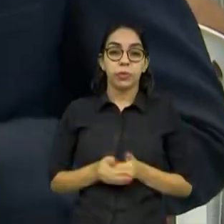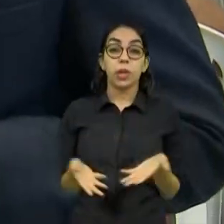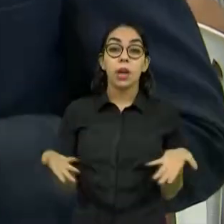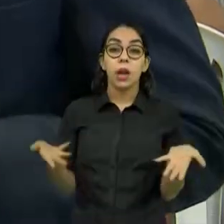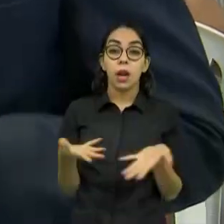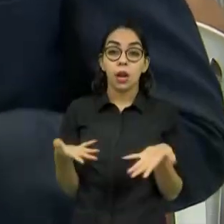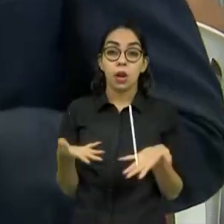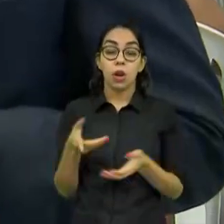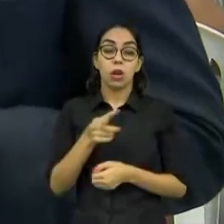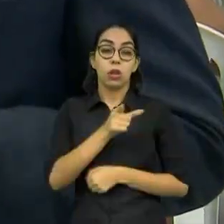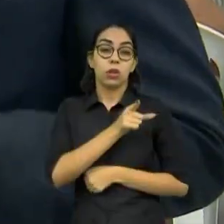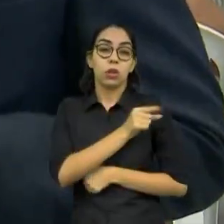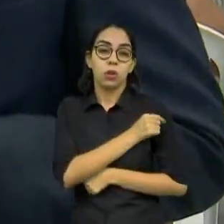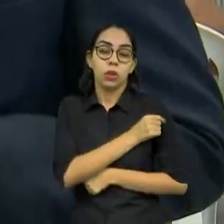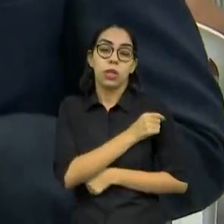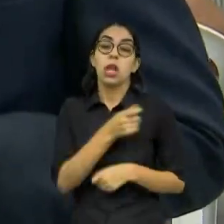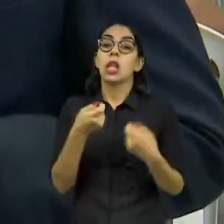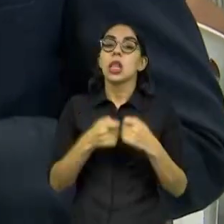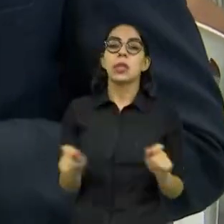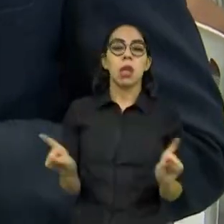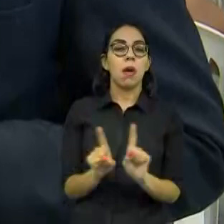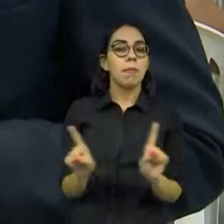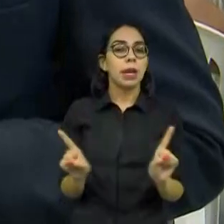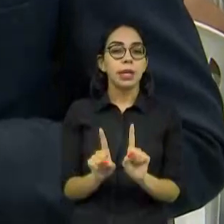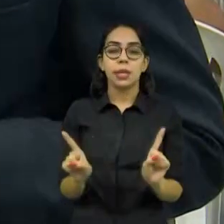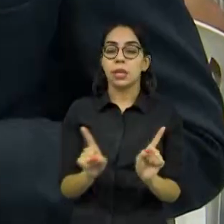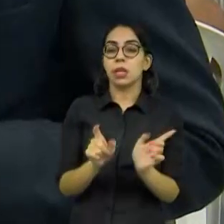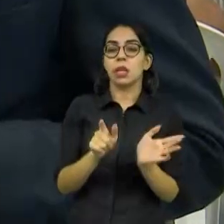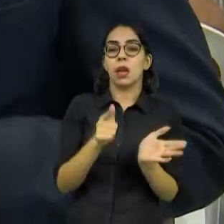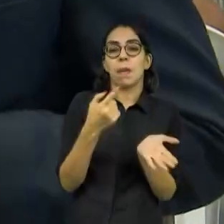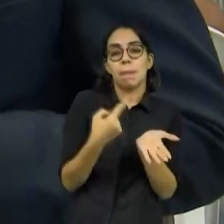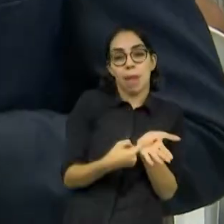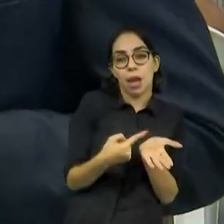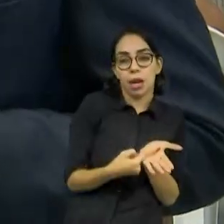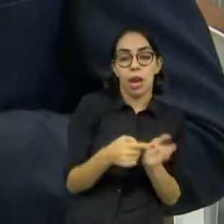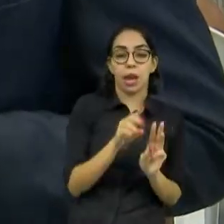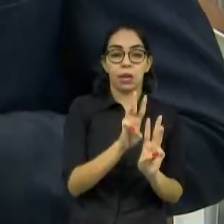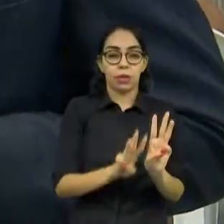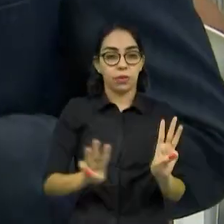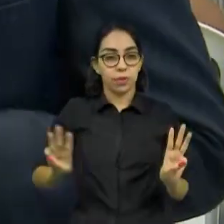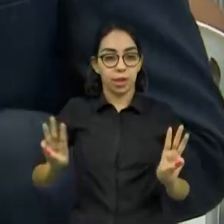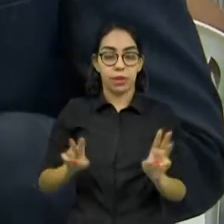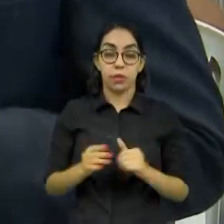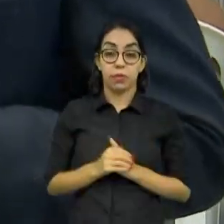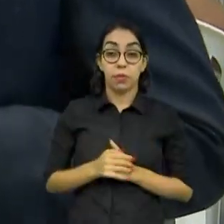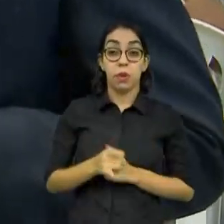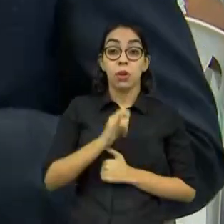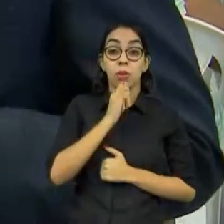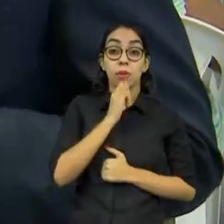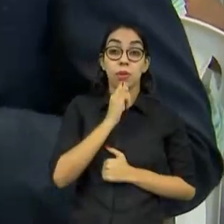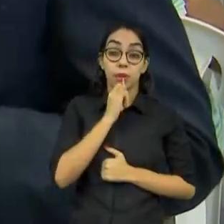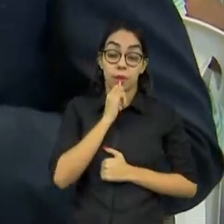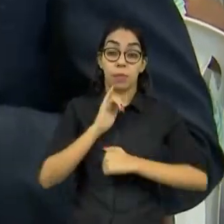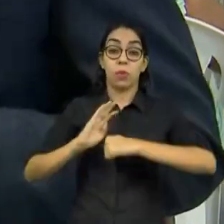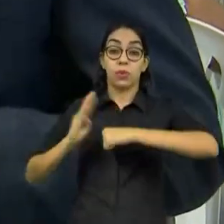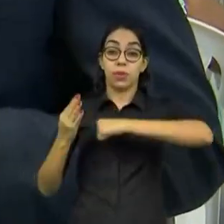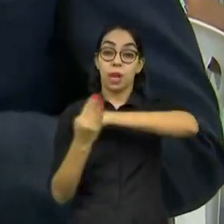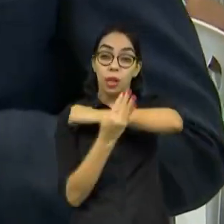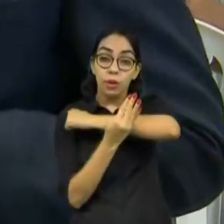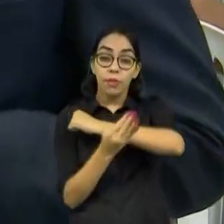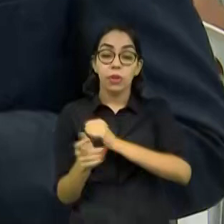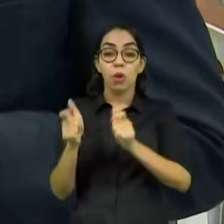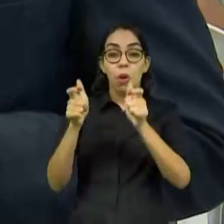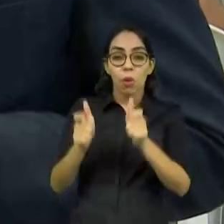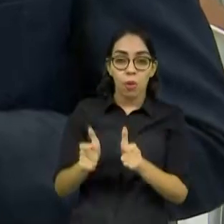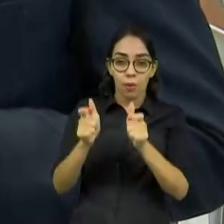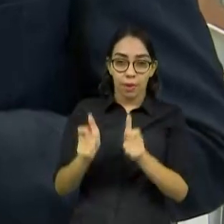não necessita de agendamento prévio. Um dos locais de vacinação é aqui no drive-thru do Centro de Eventos. A Prefeitura